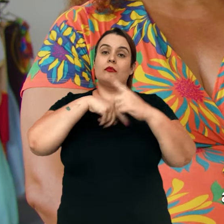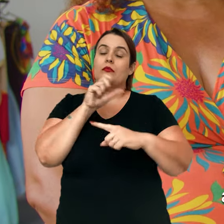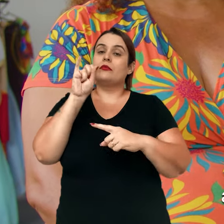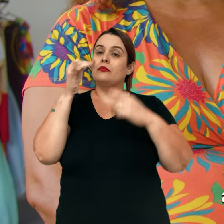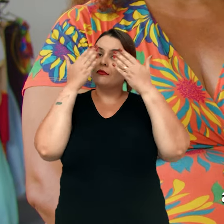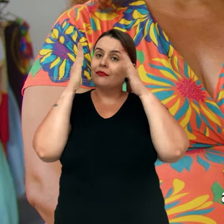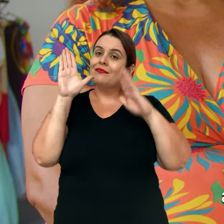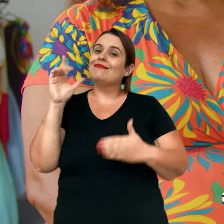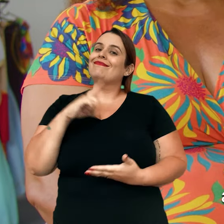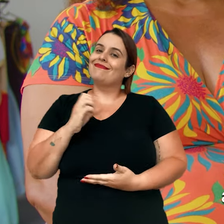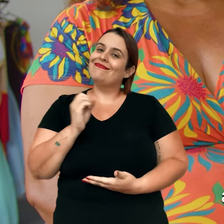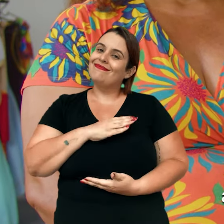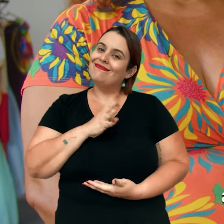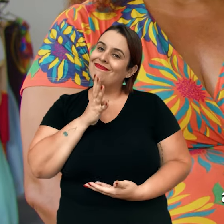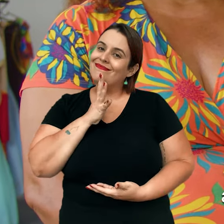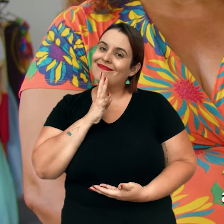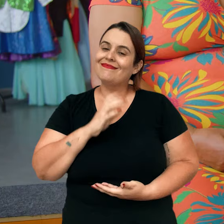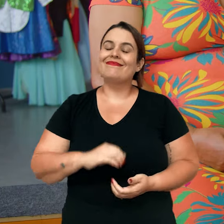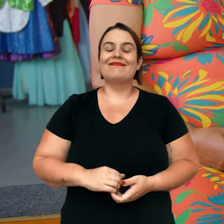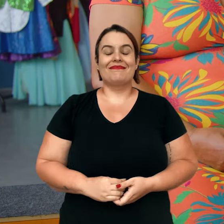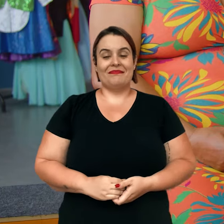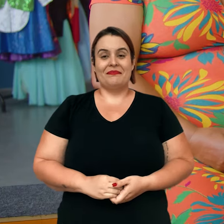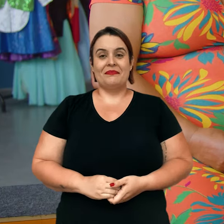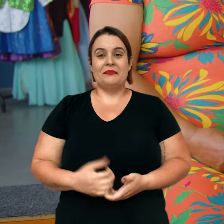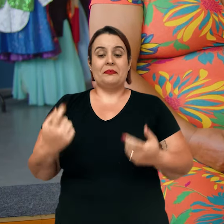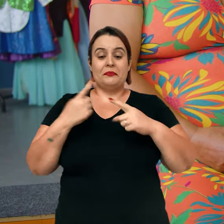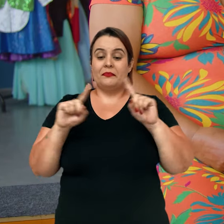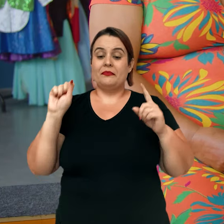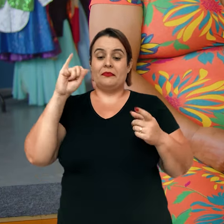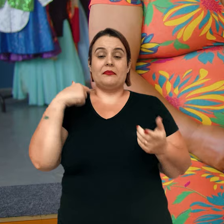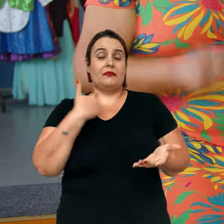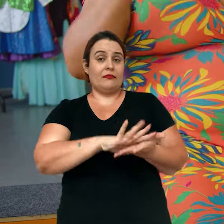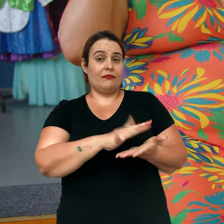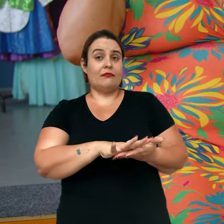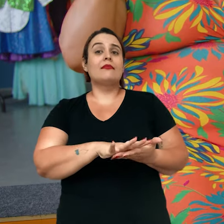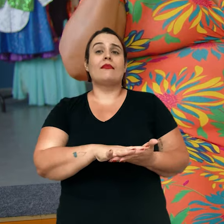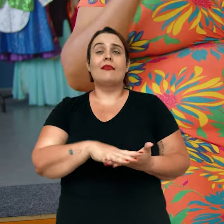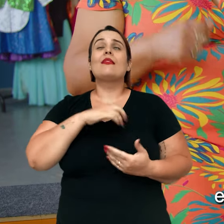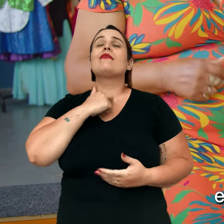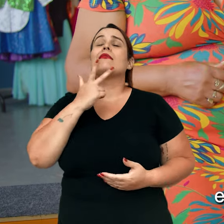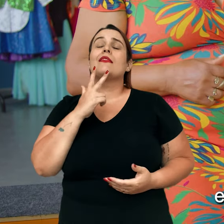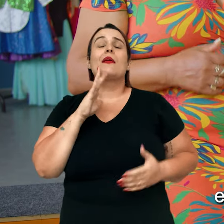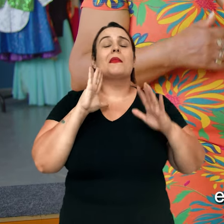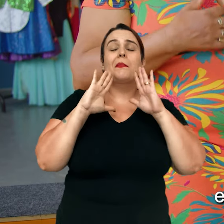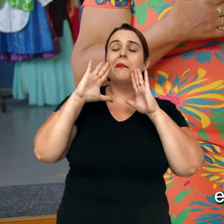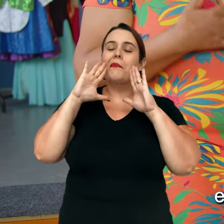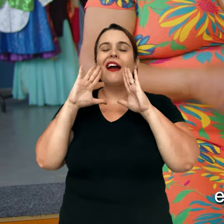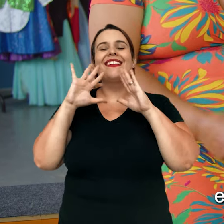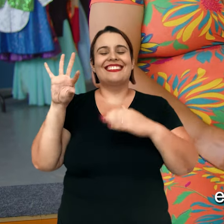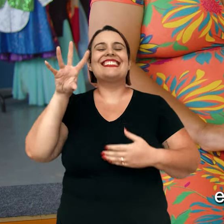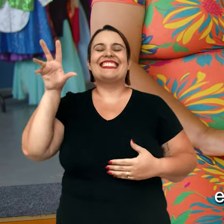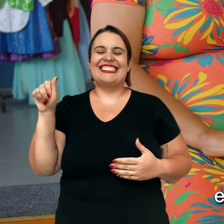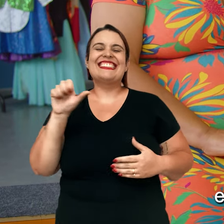ele abrir a mente para novos conhecimentos. Mas enquanto eu estiver um pandeiro na mão, um atabaque e uma voz para cantar,